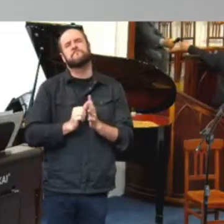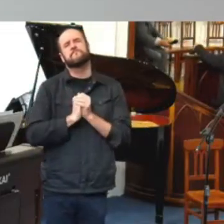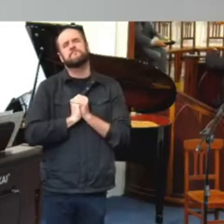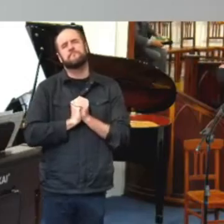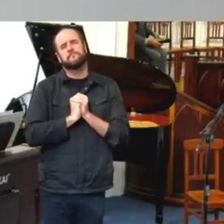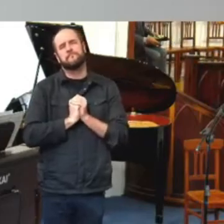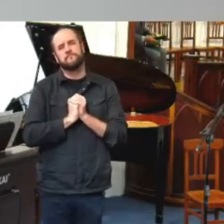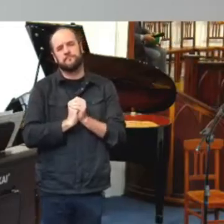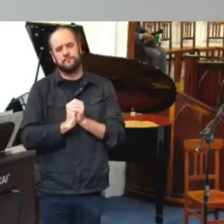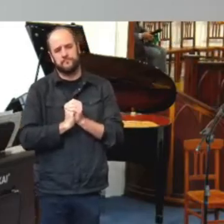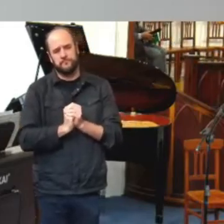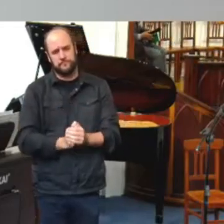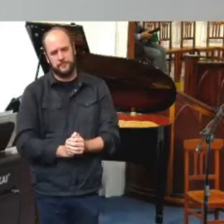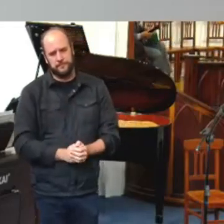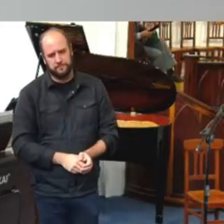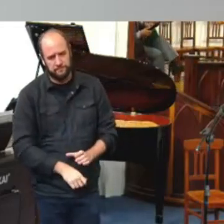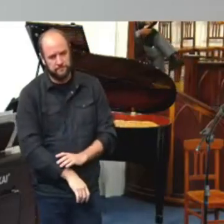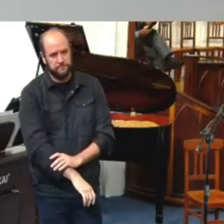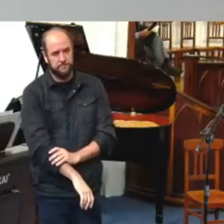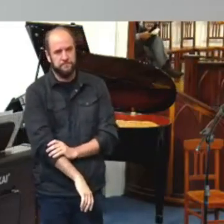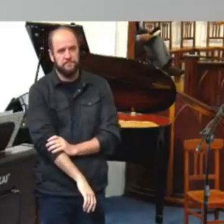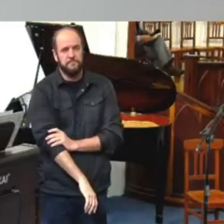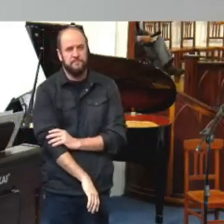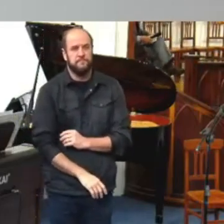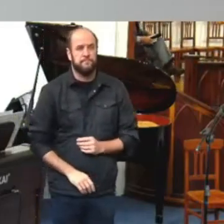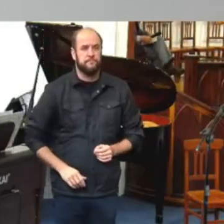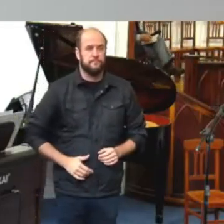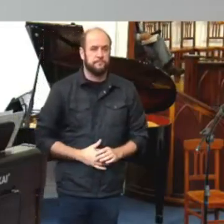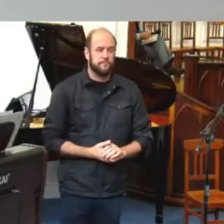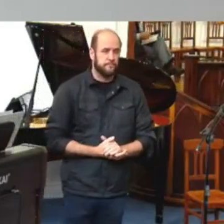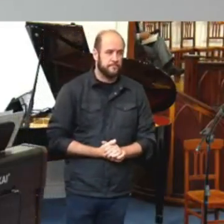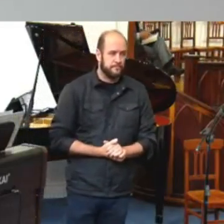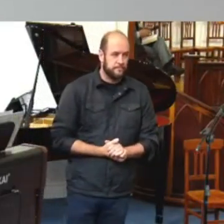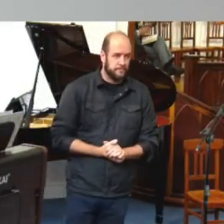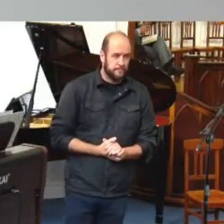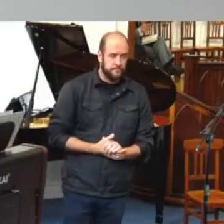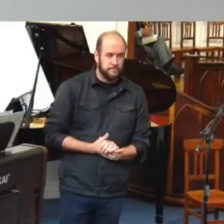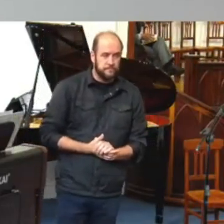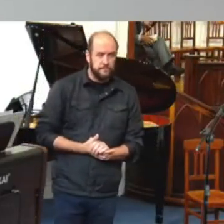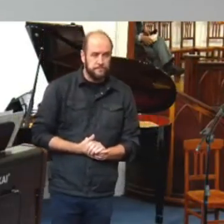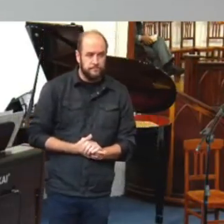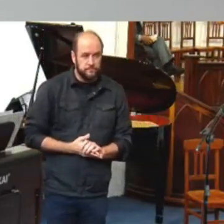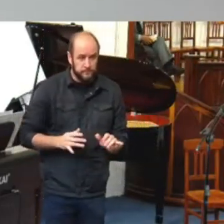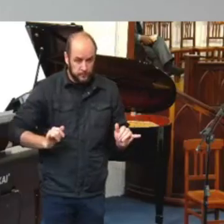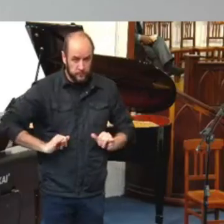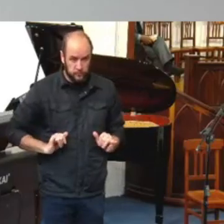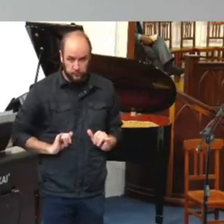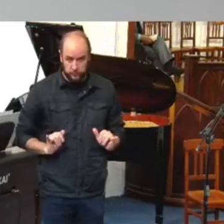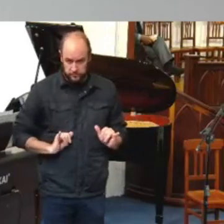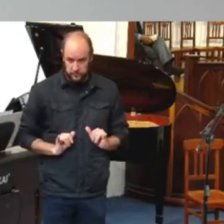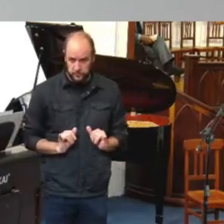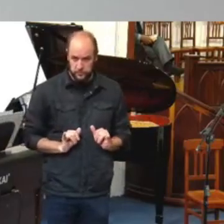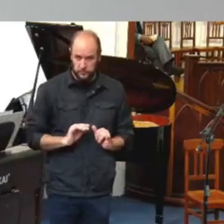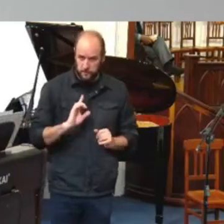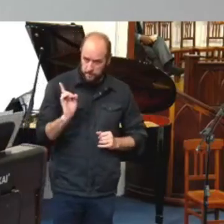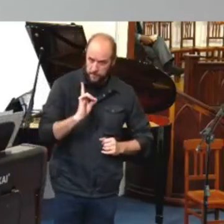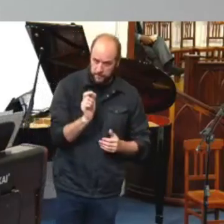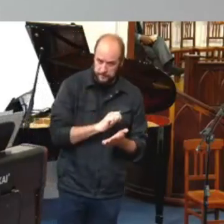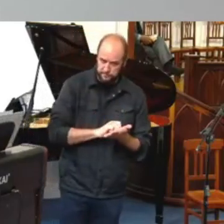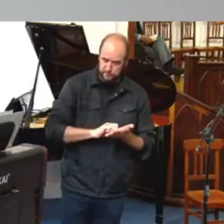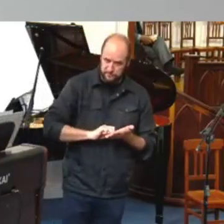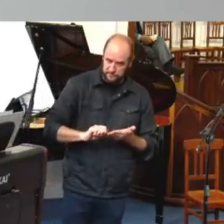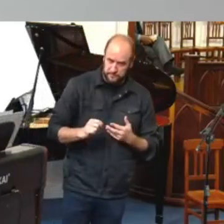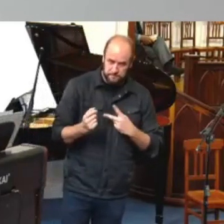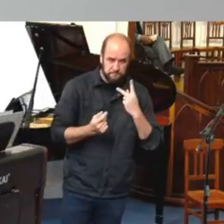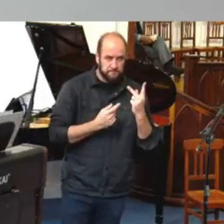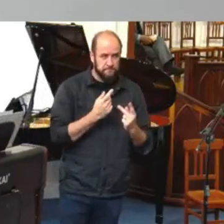Amém e amém. Queridos, Timothy Keller, no seu livro sobre sofrimento, ele vai afirmar que o